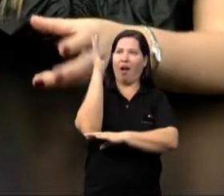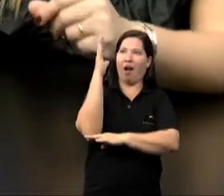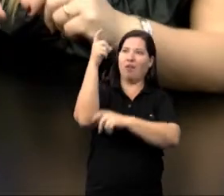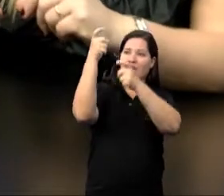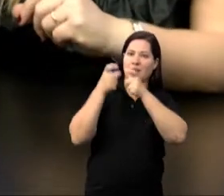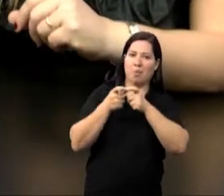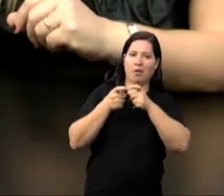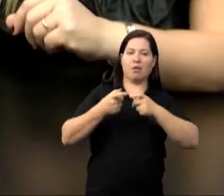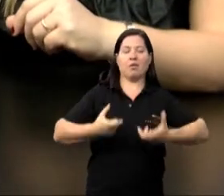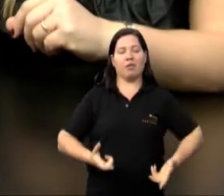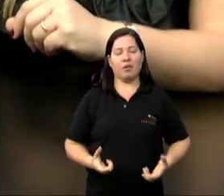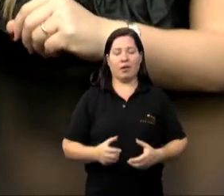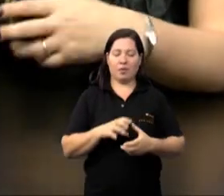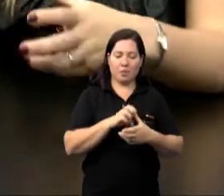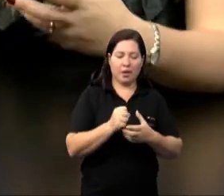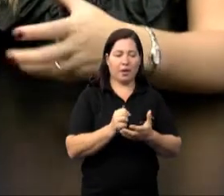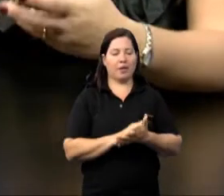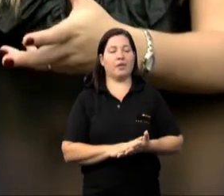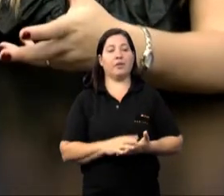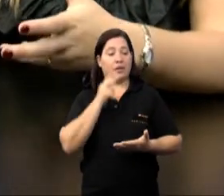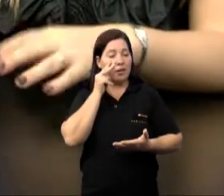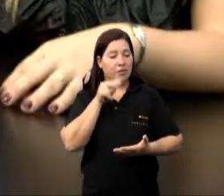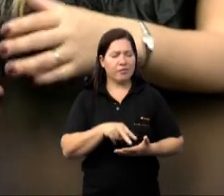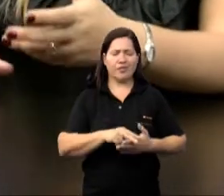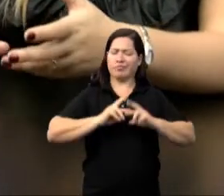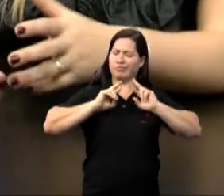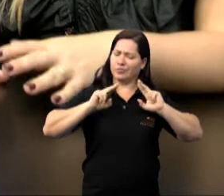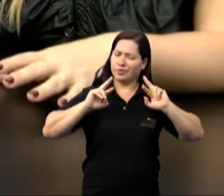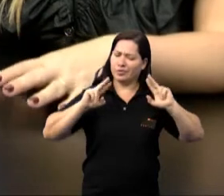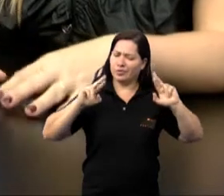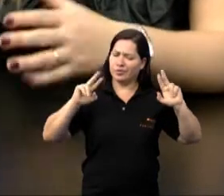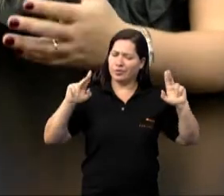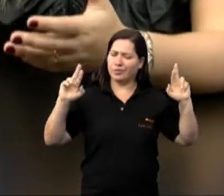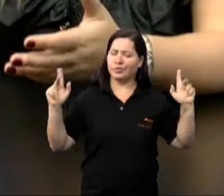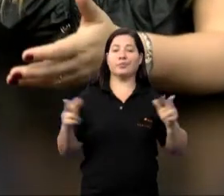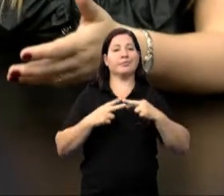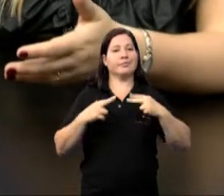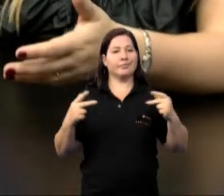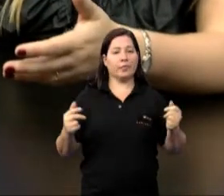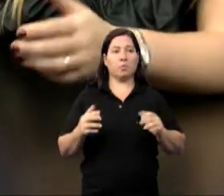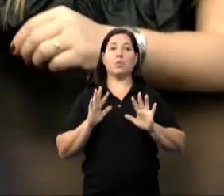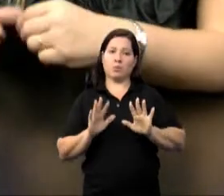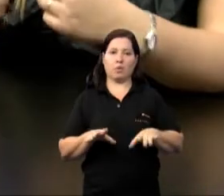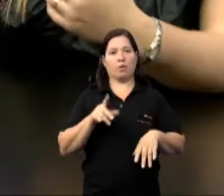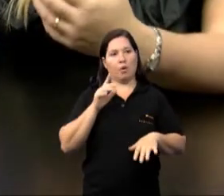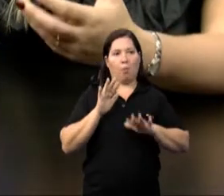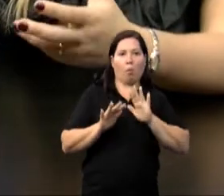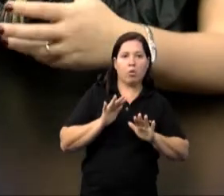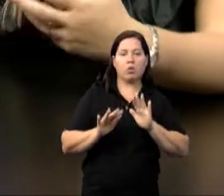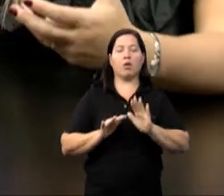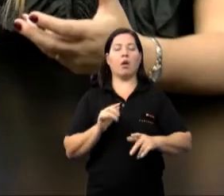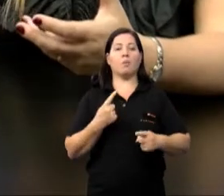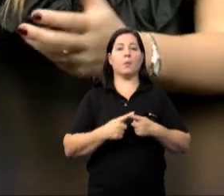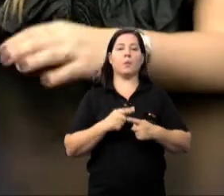possa explorar, né? E existem aí N objetos. Claro que a gente tem que ter o cuidado, as crianças colocam na boca, né? As crianças